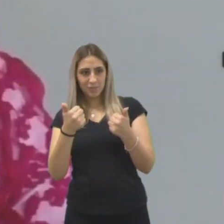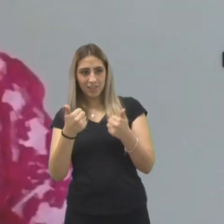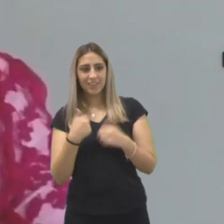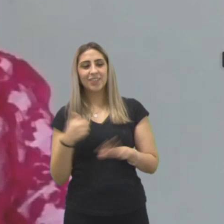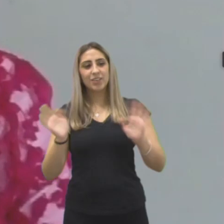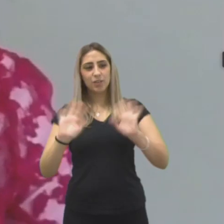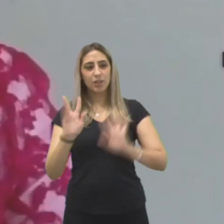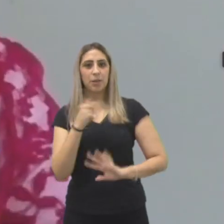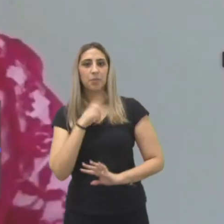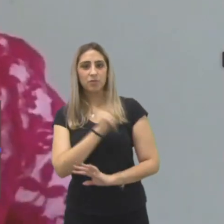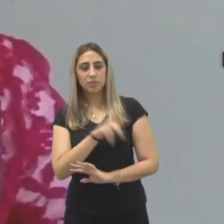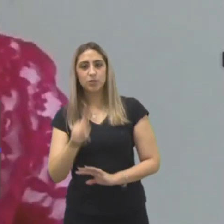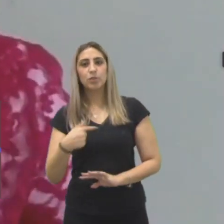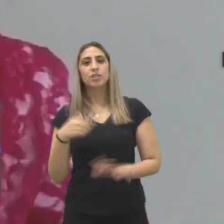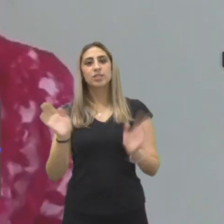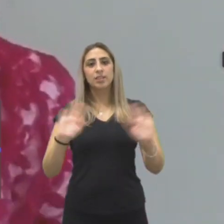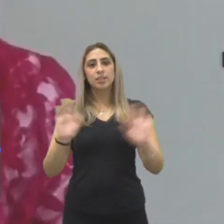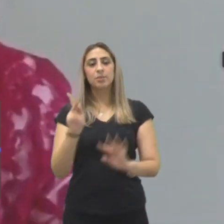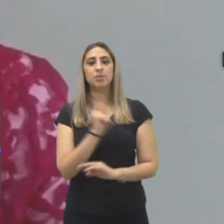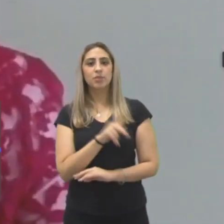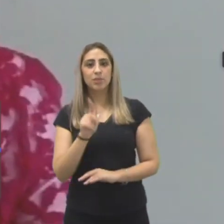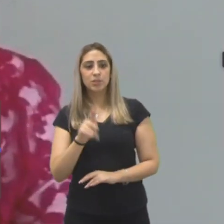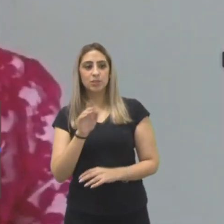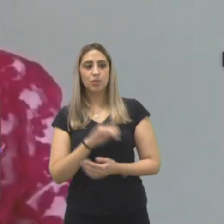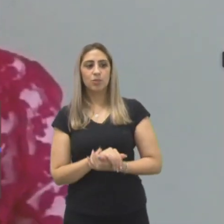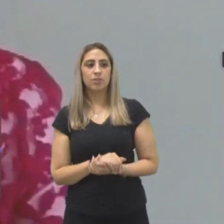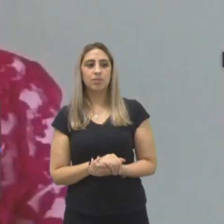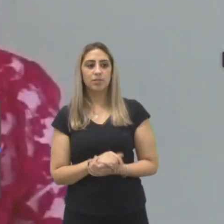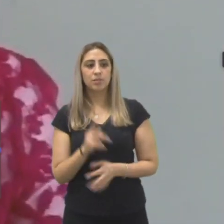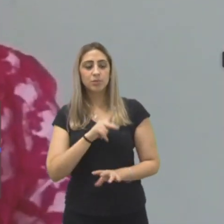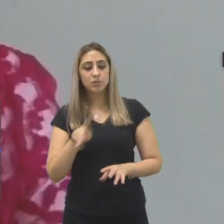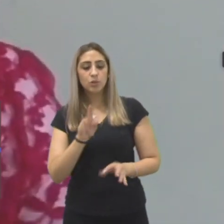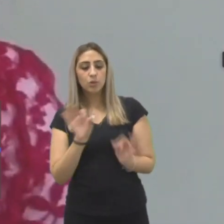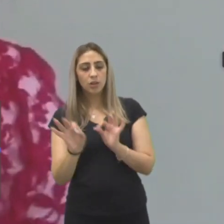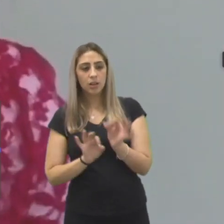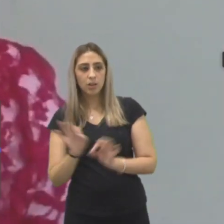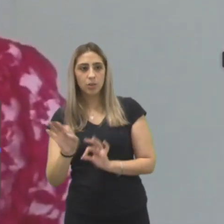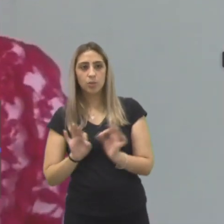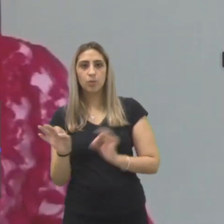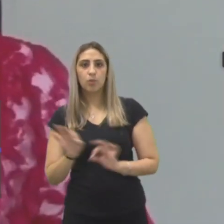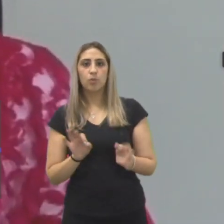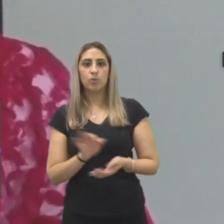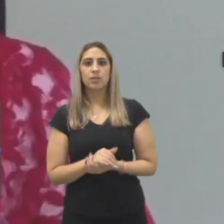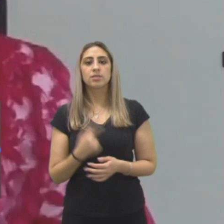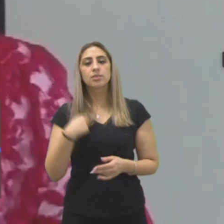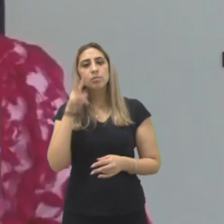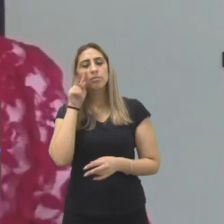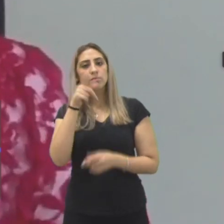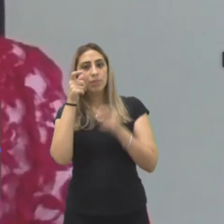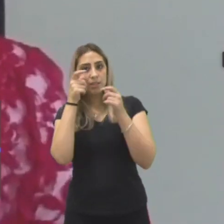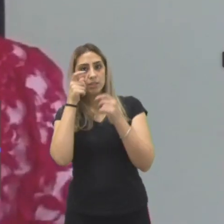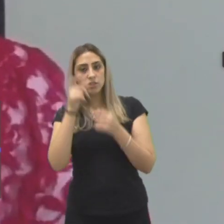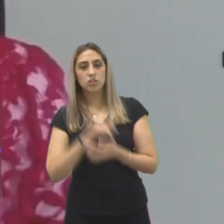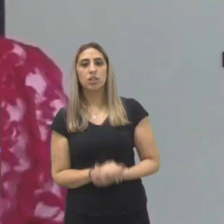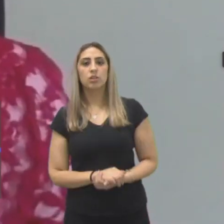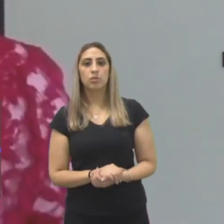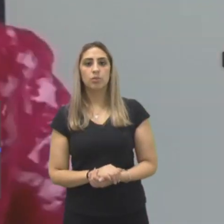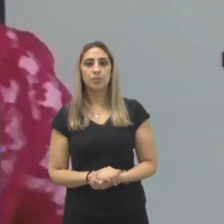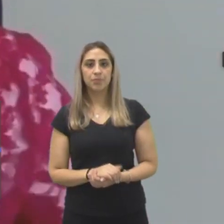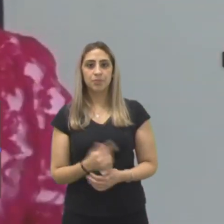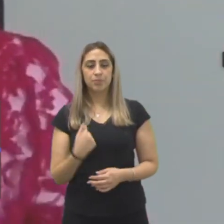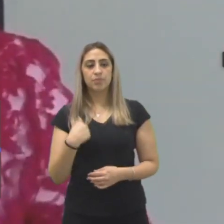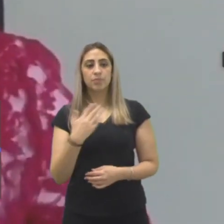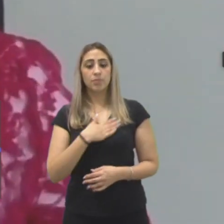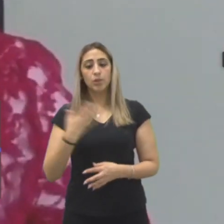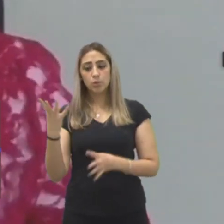Olá, professores. Olá, professor Ademir. Olá, professores coordenadores, PCNPs que estão nos assistindo.